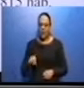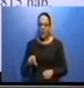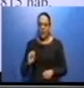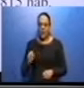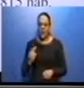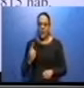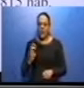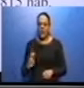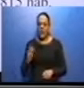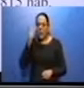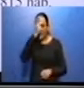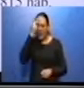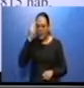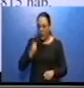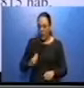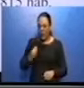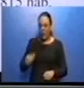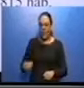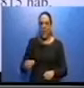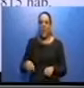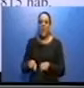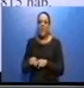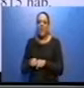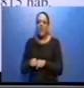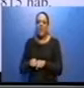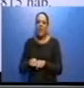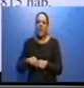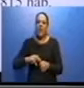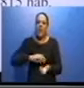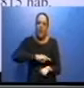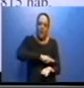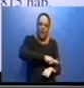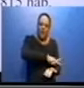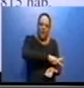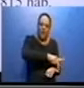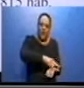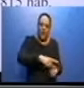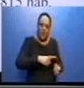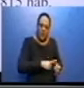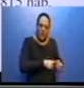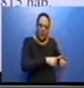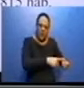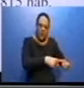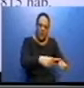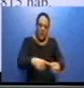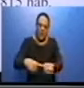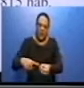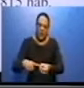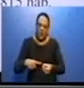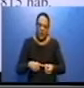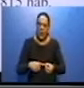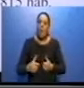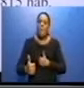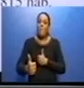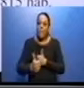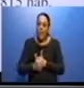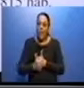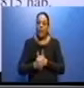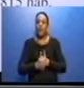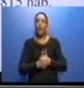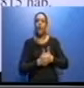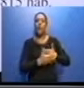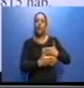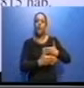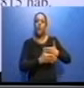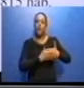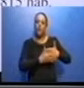região metropolitana, a gente tem aqui na legenda as sub-regiões que compõem ela. A gente pode observar aqui no mapa, bem aqui no